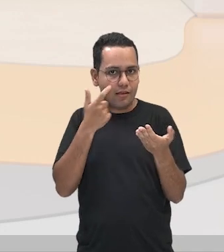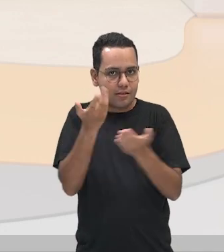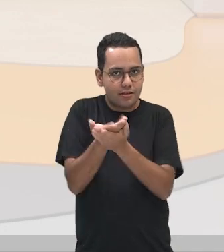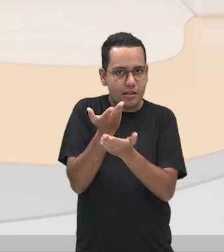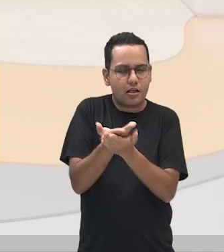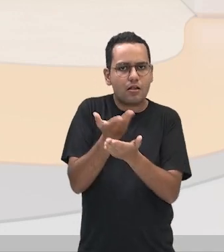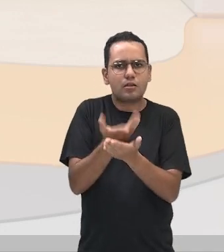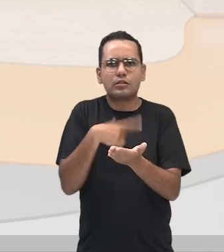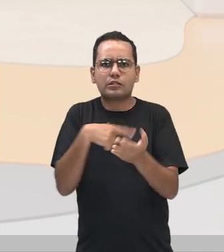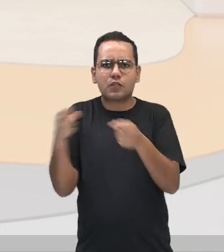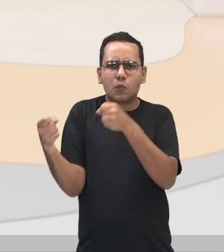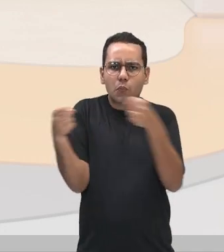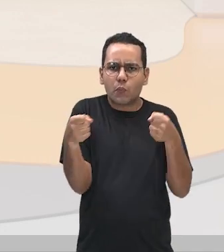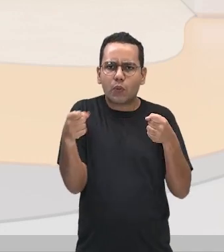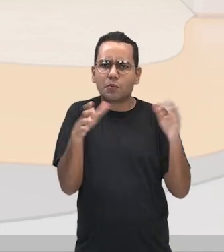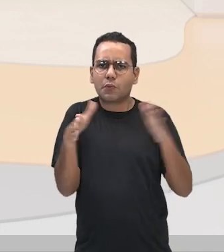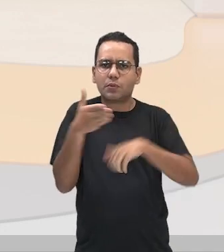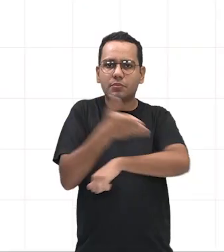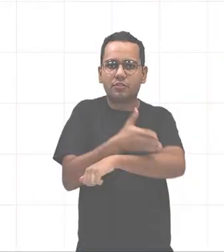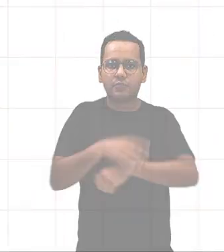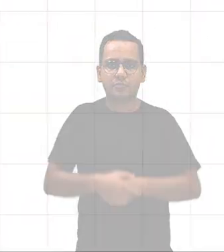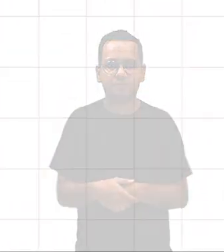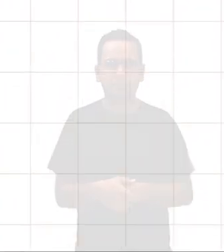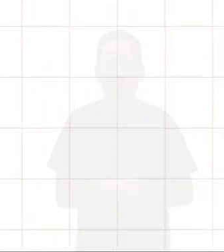dessa igreja medieval. Acompanha comigo.